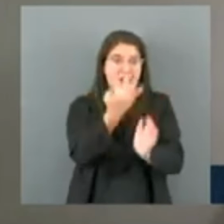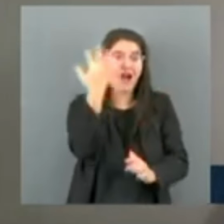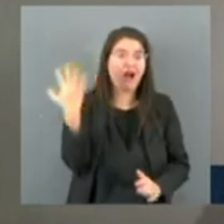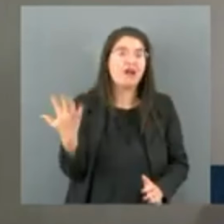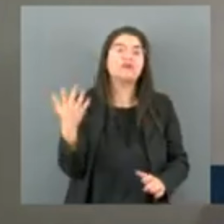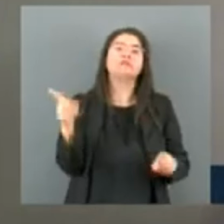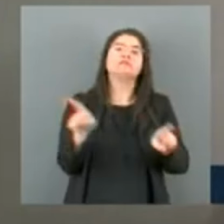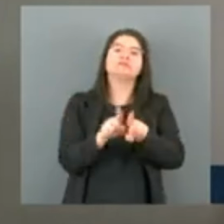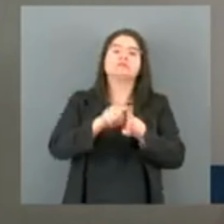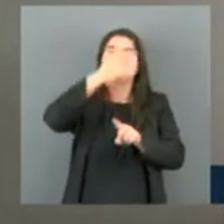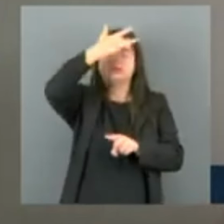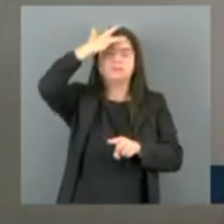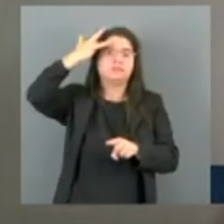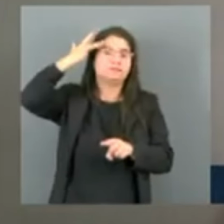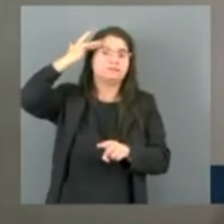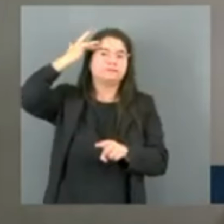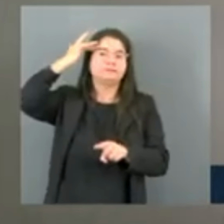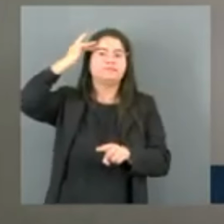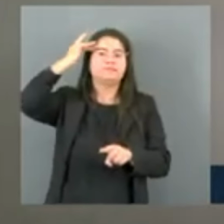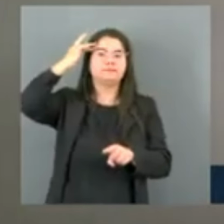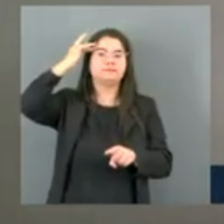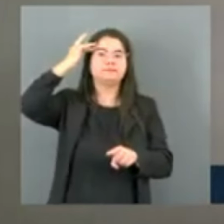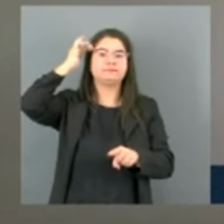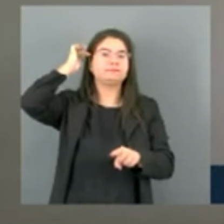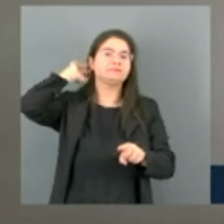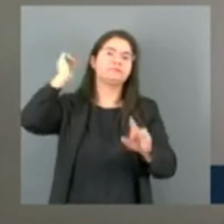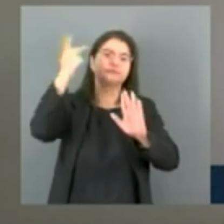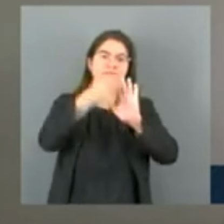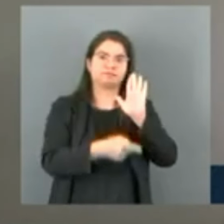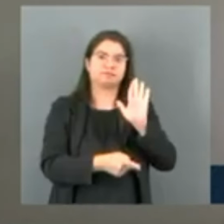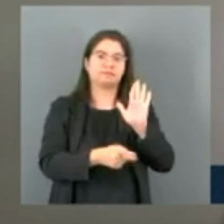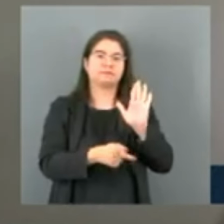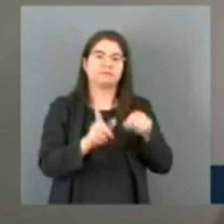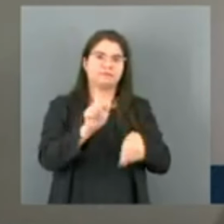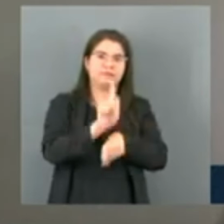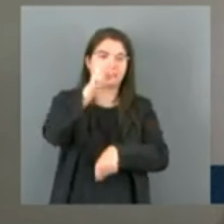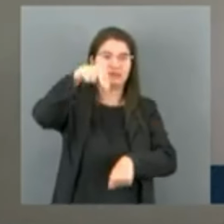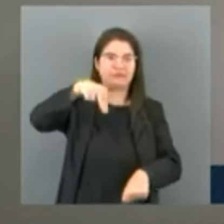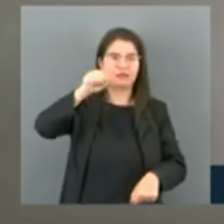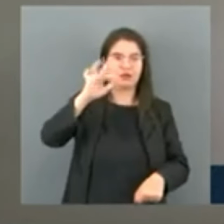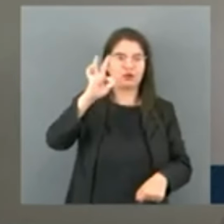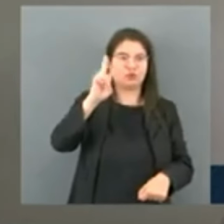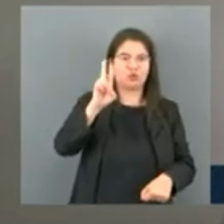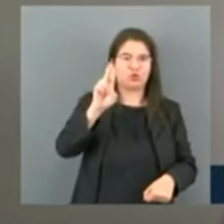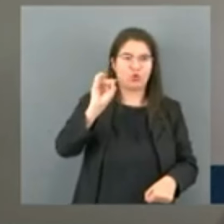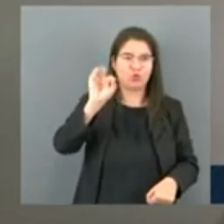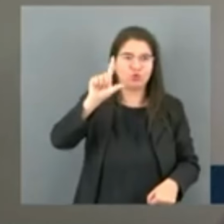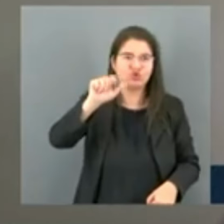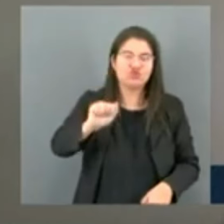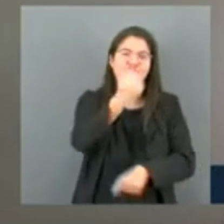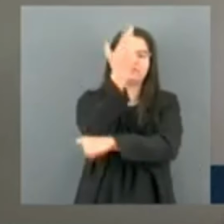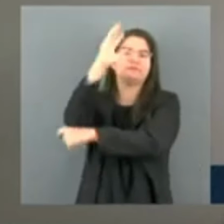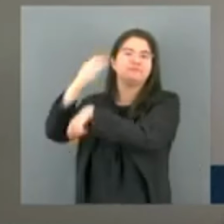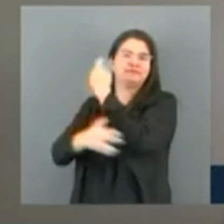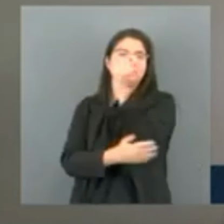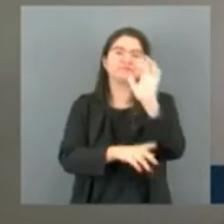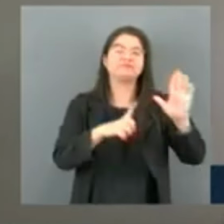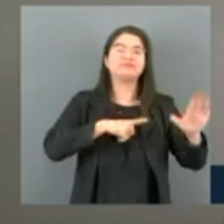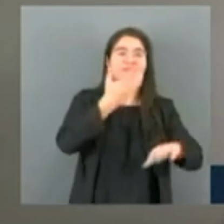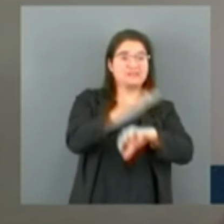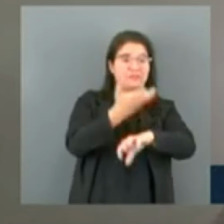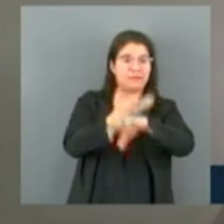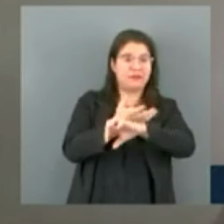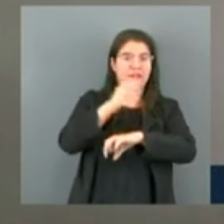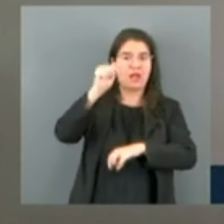Existem pessoas oriundas de, por exemplo, programa de graduação em naturologia, hoje prevê, né, a disciplina de Ayurveda com uma